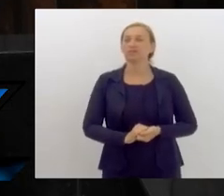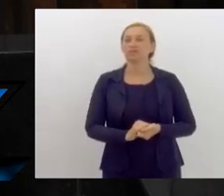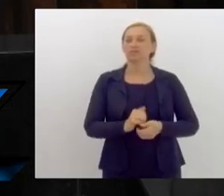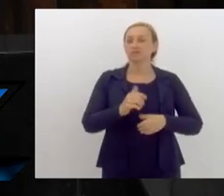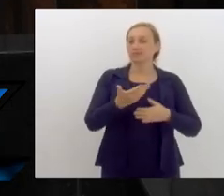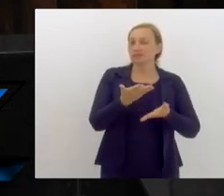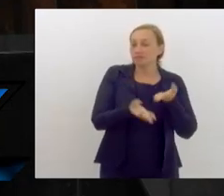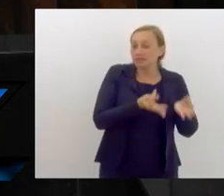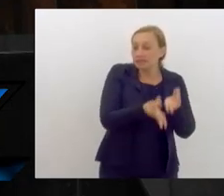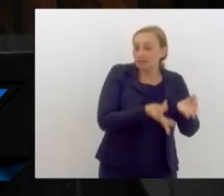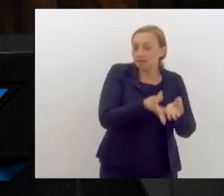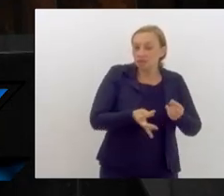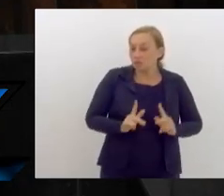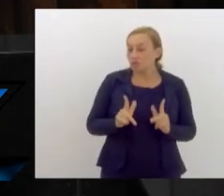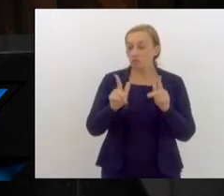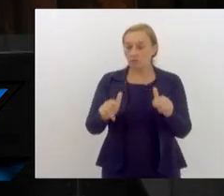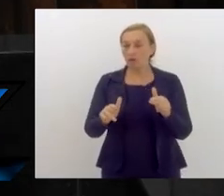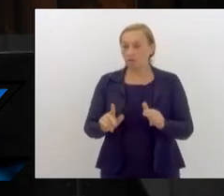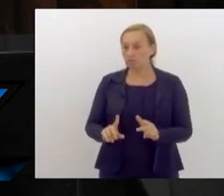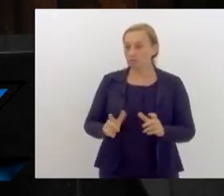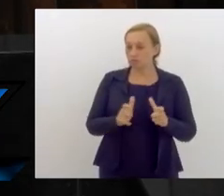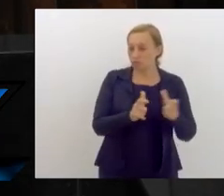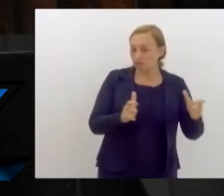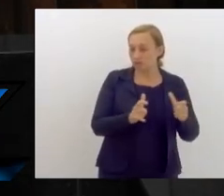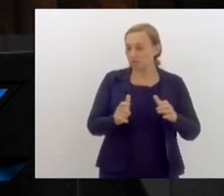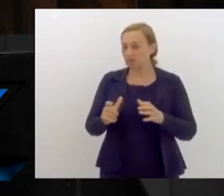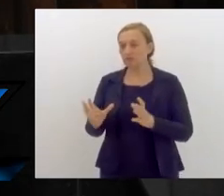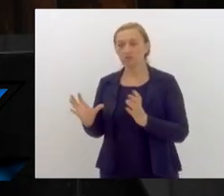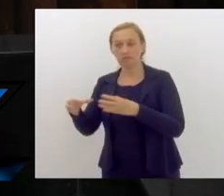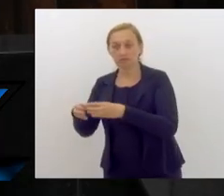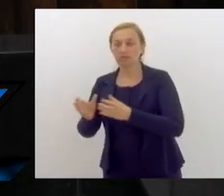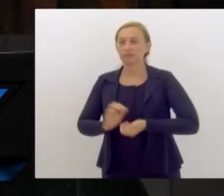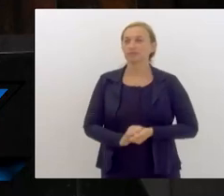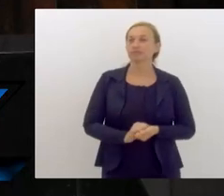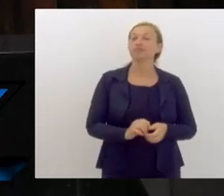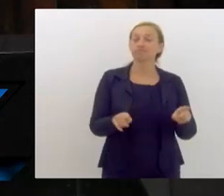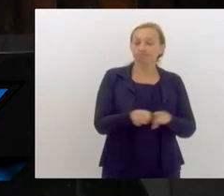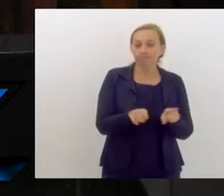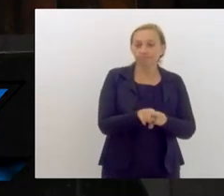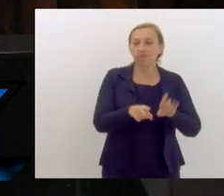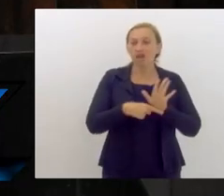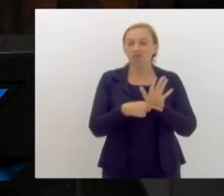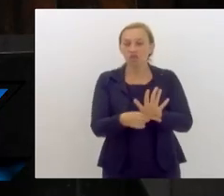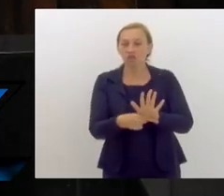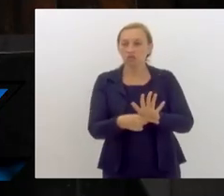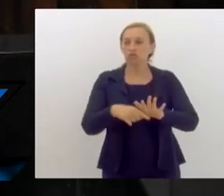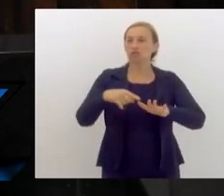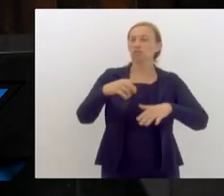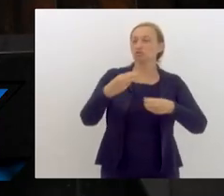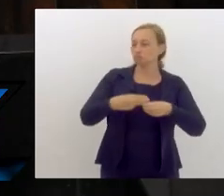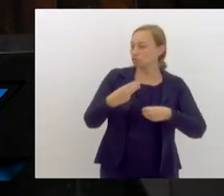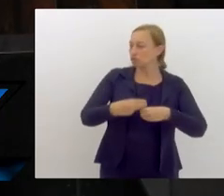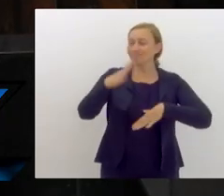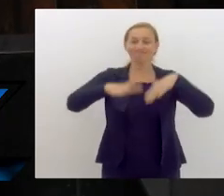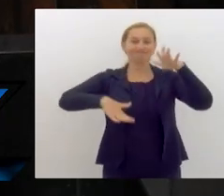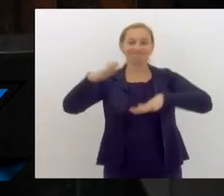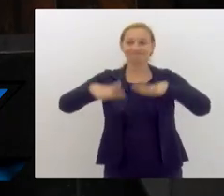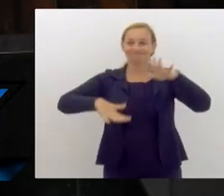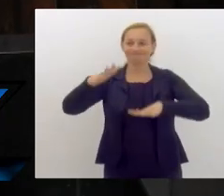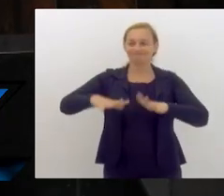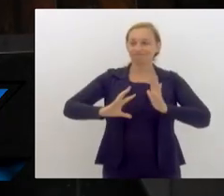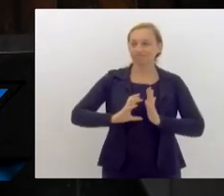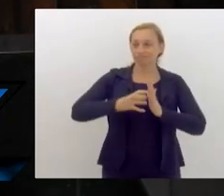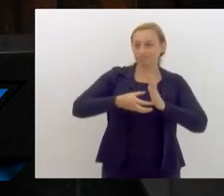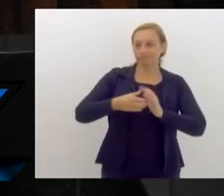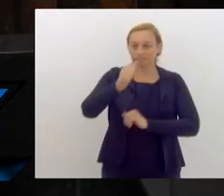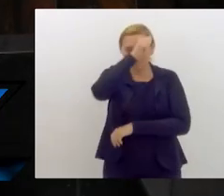quanto maior município do estado do Rio de Janeiro e também ajuda os municípios independente do partido do